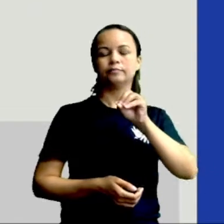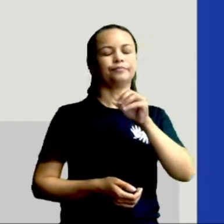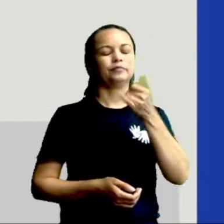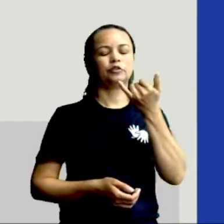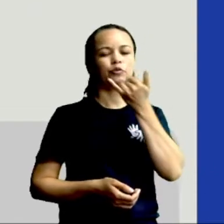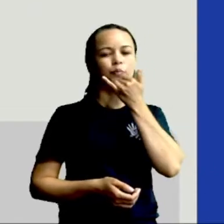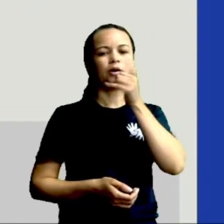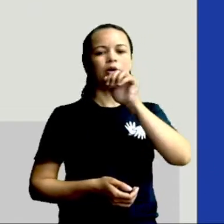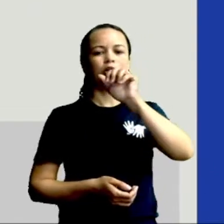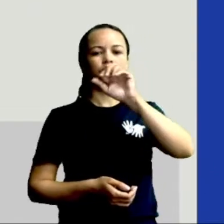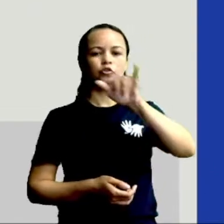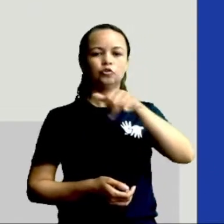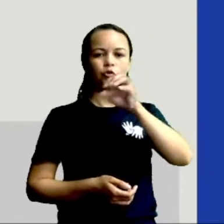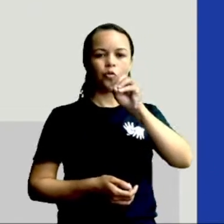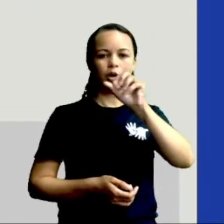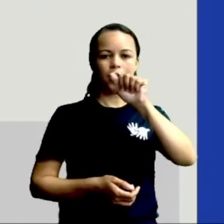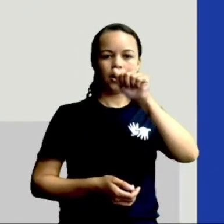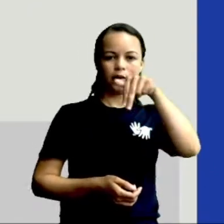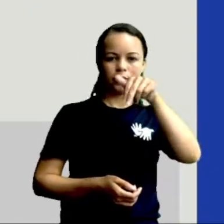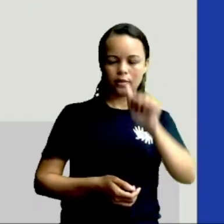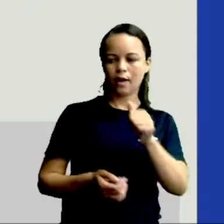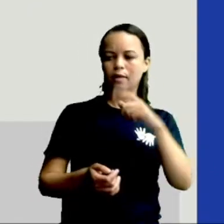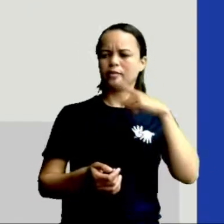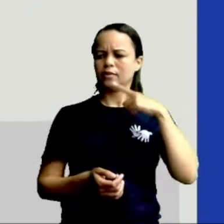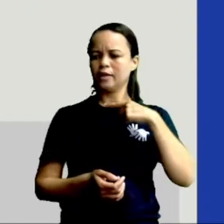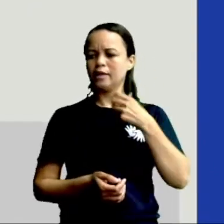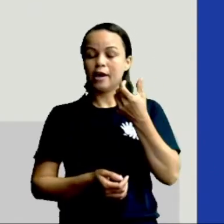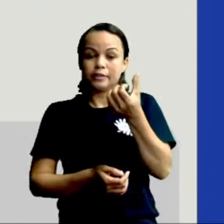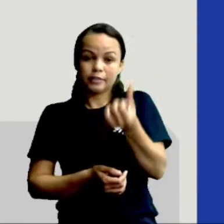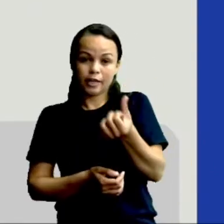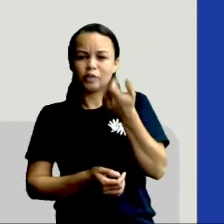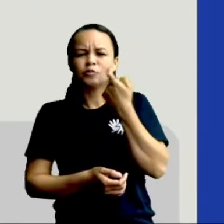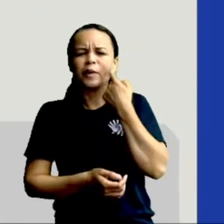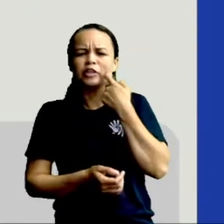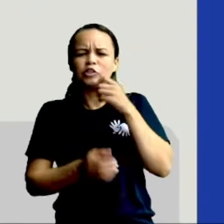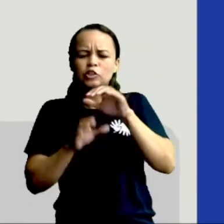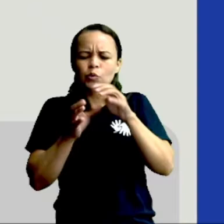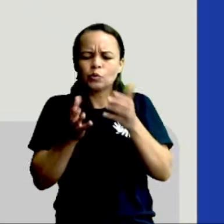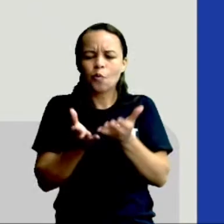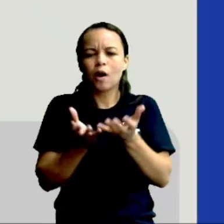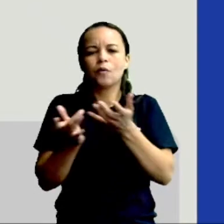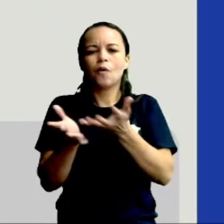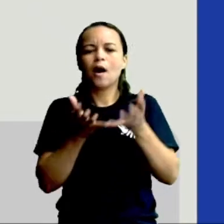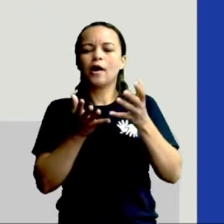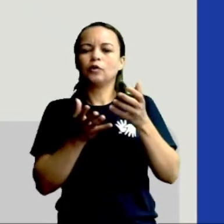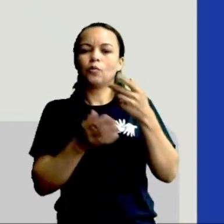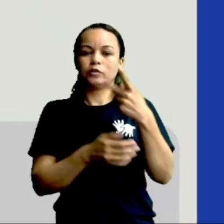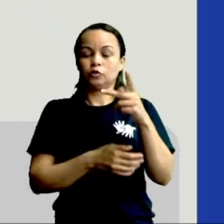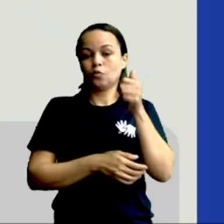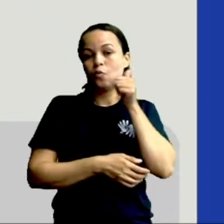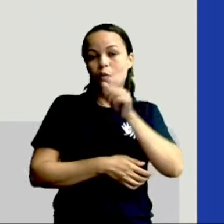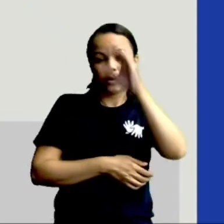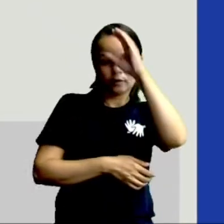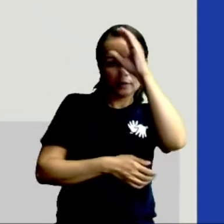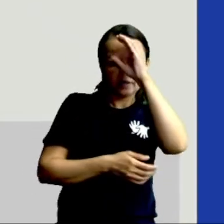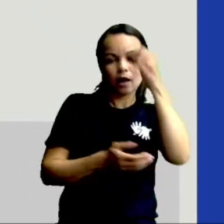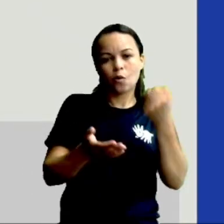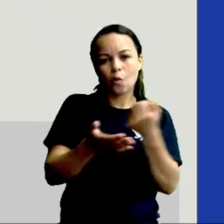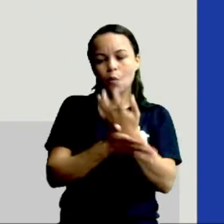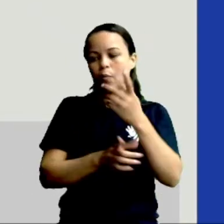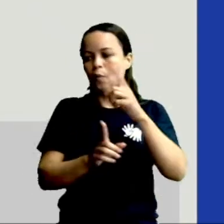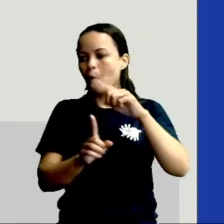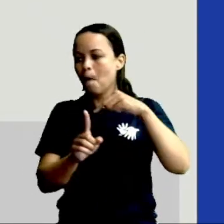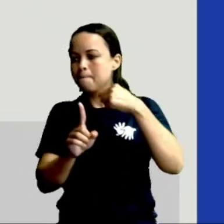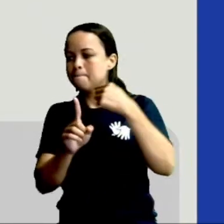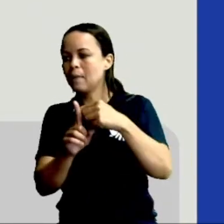aquário. Sua tia comprou mais 4 peixinhos para ela. Quantos peixinhos ficaram lá no aquário,